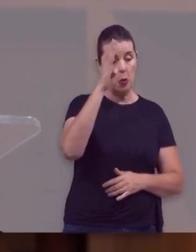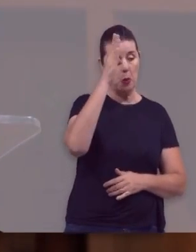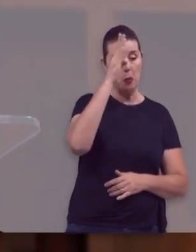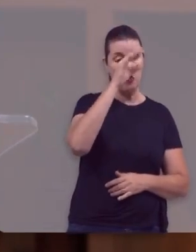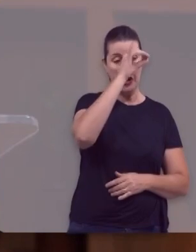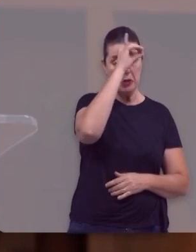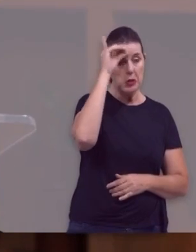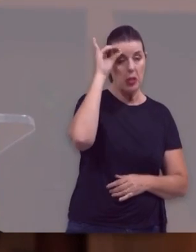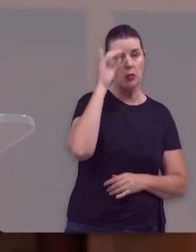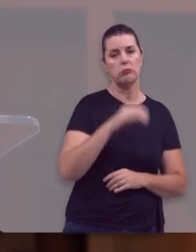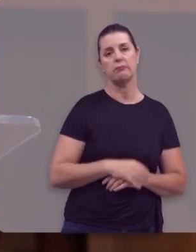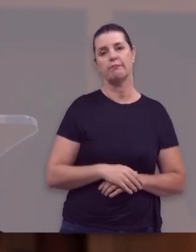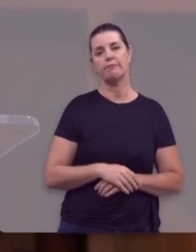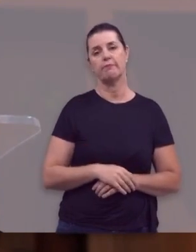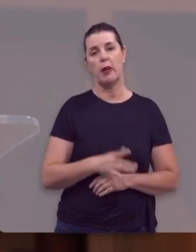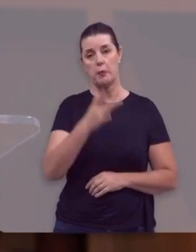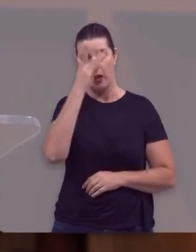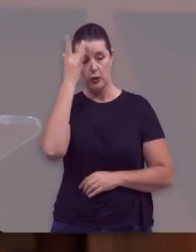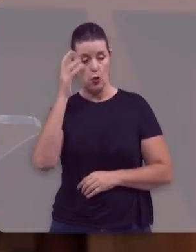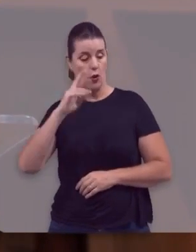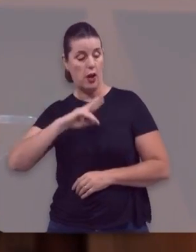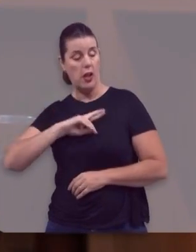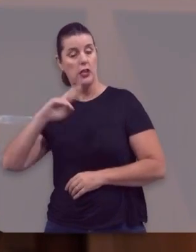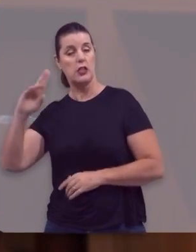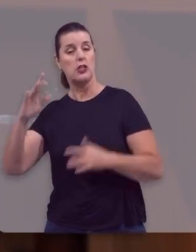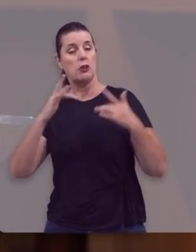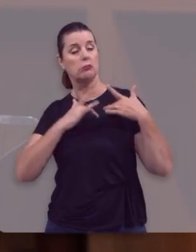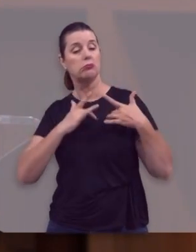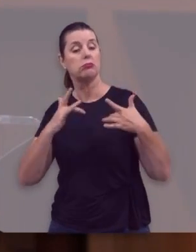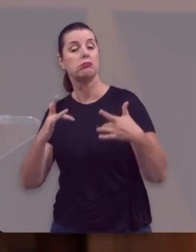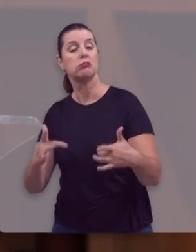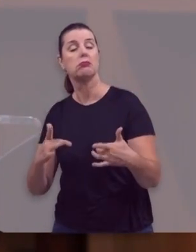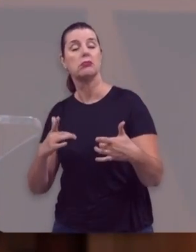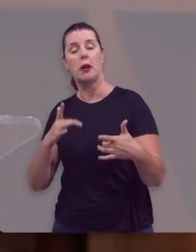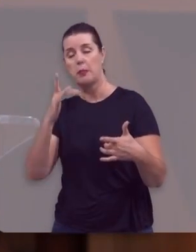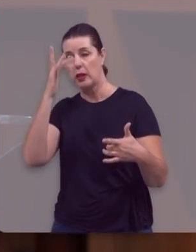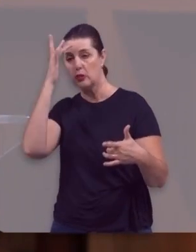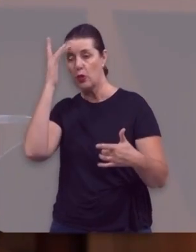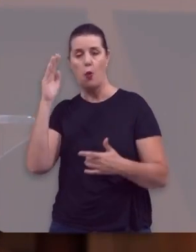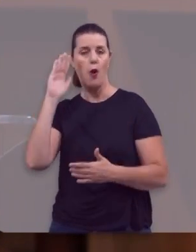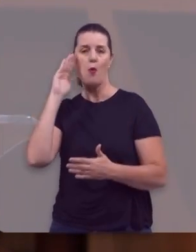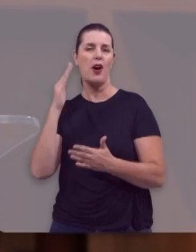mais ignorantes, os religiosos mais piedosos e os ateus mais